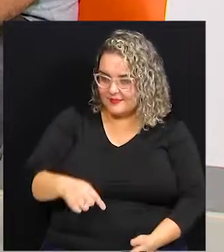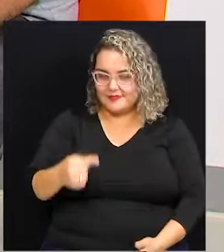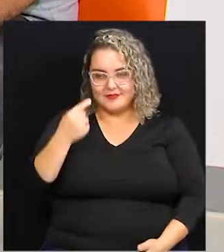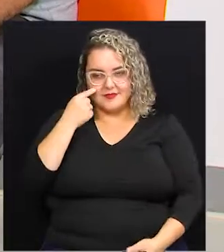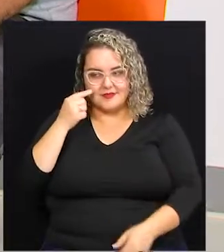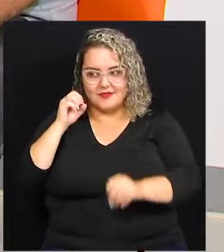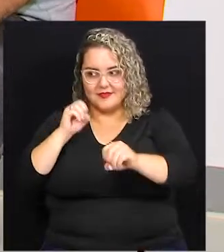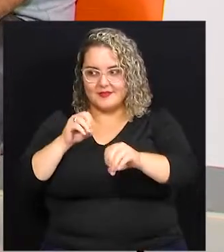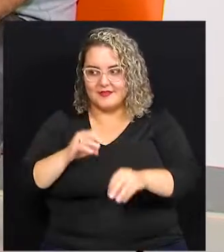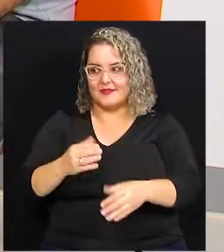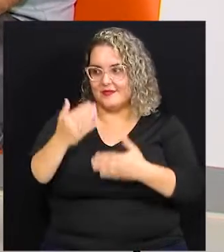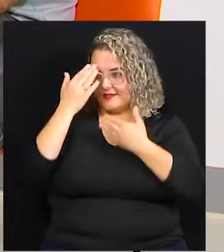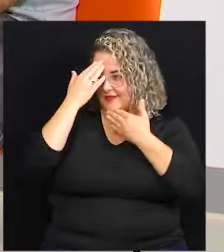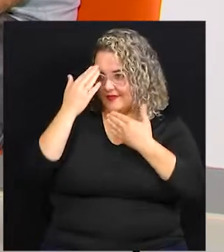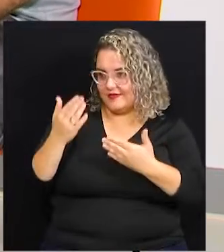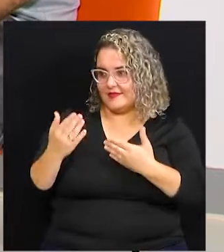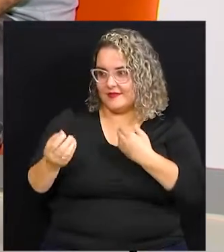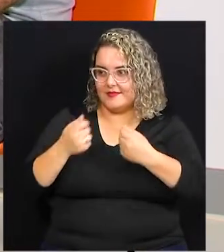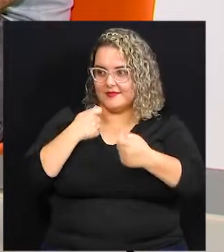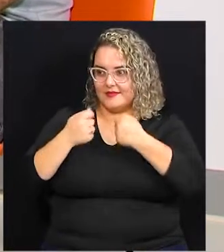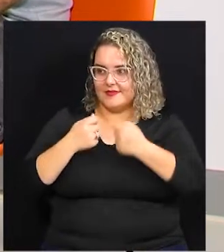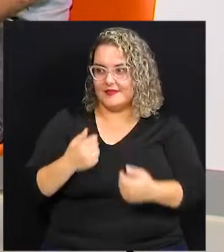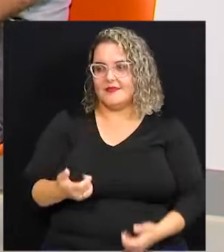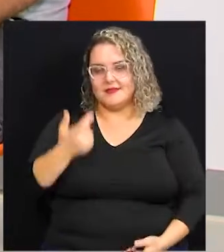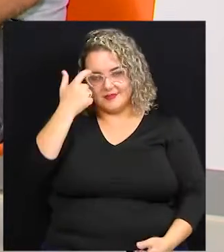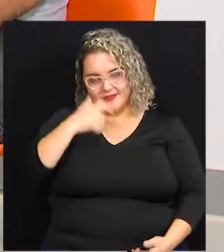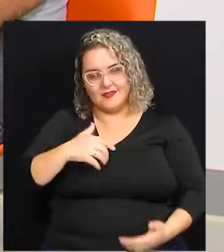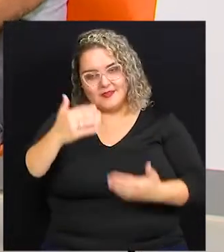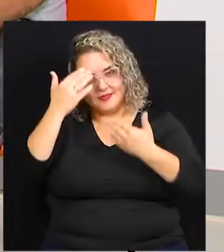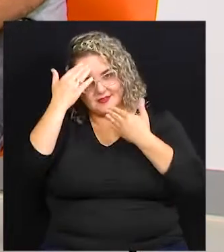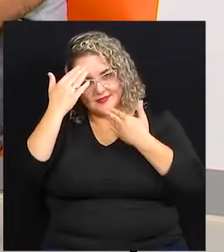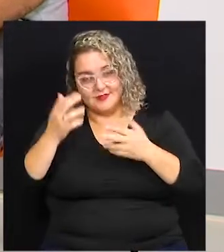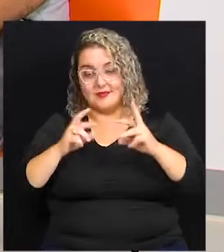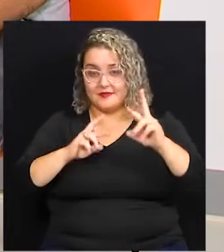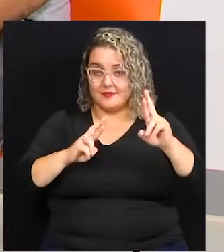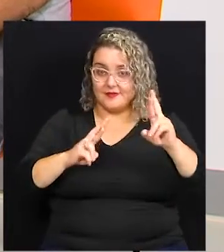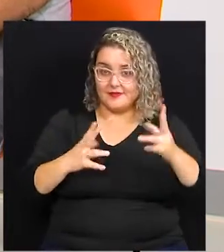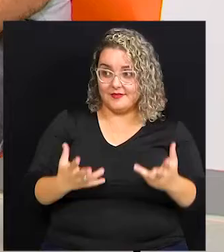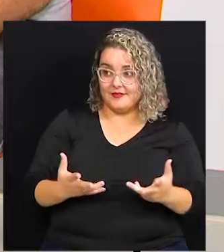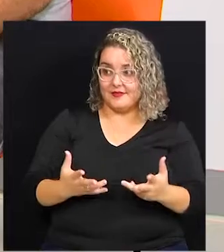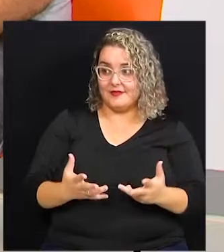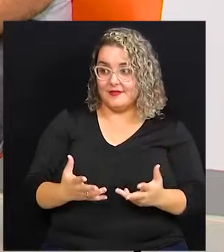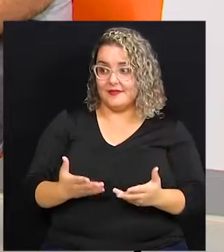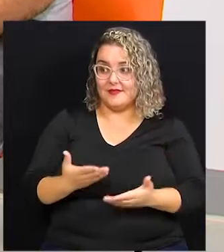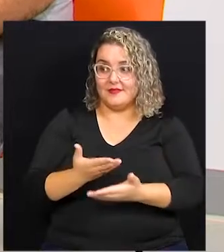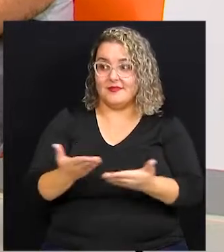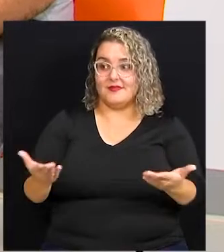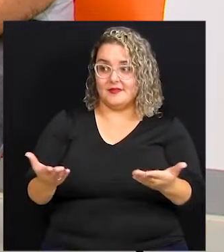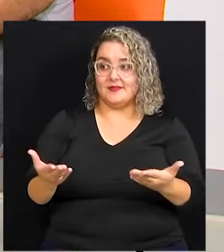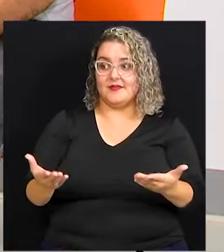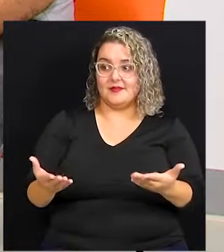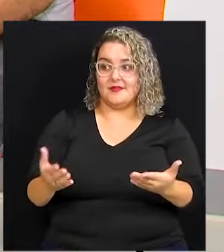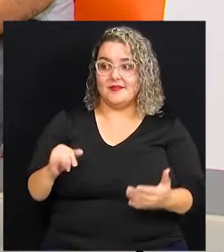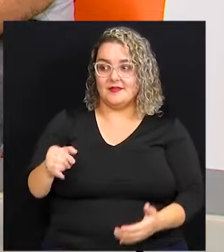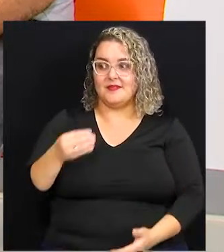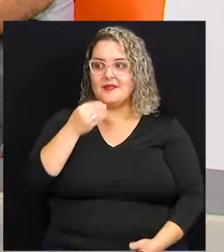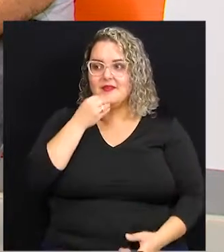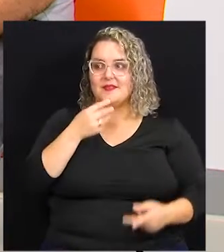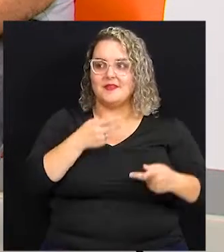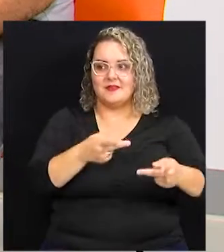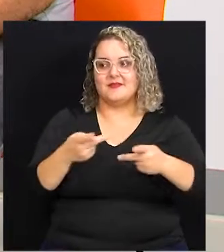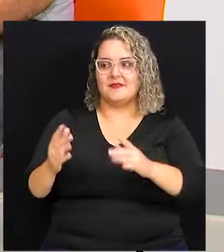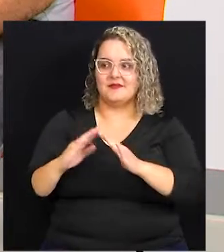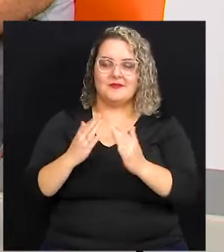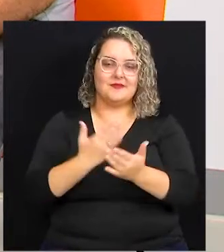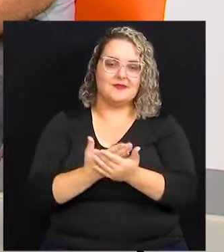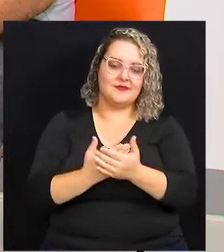no quadro De Olho na Educação. Muito obrigado pela entrevista. Eu que agradeço e espero que vocês façam proveito,